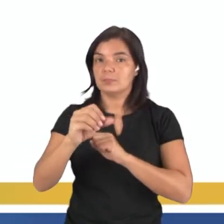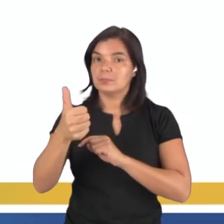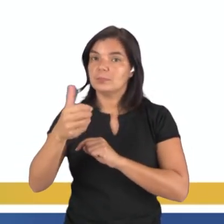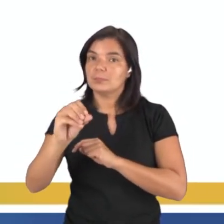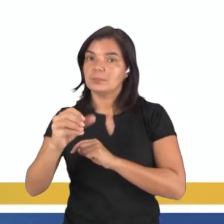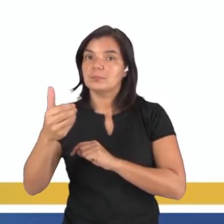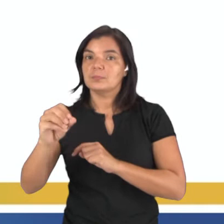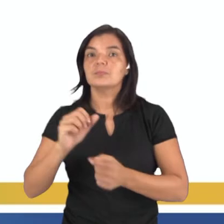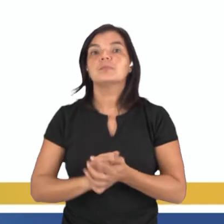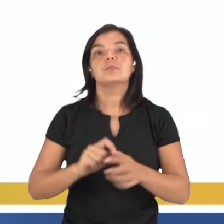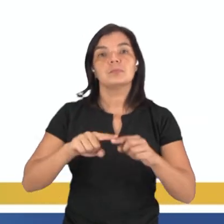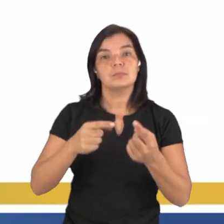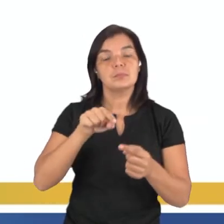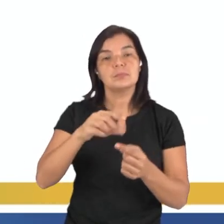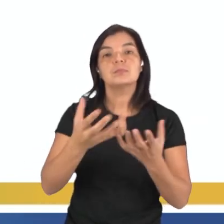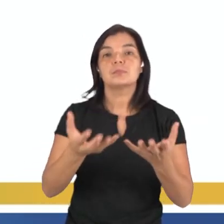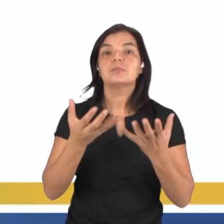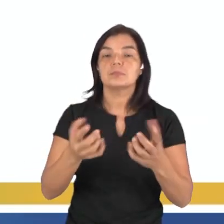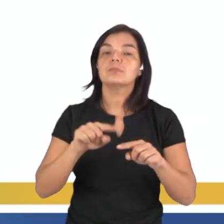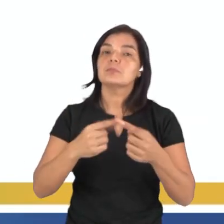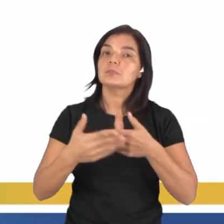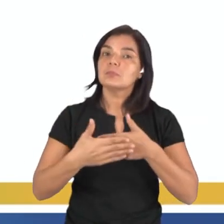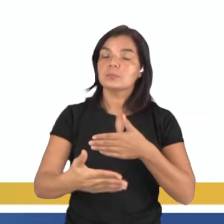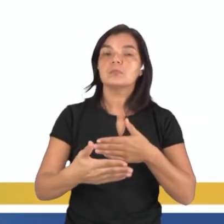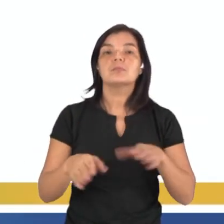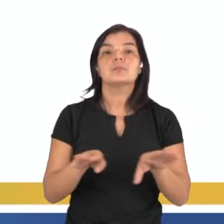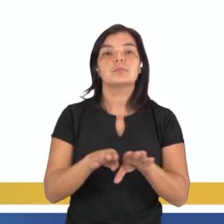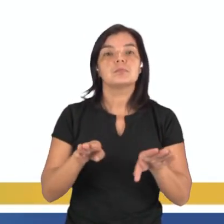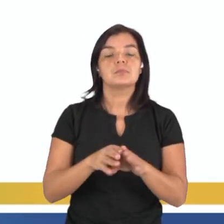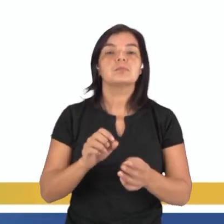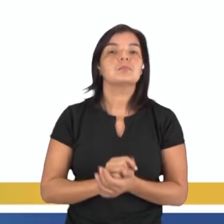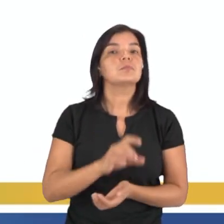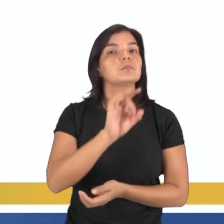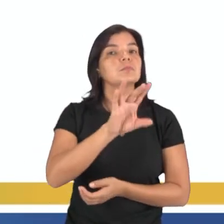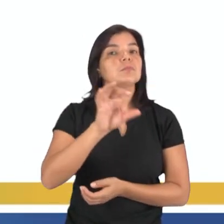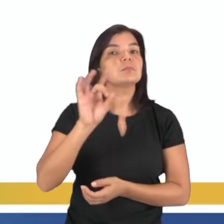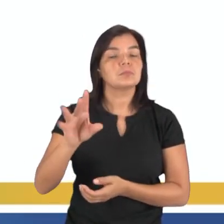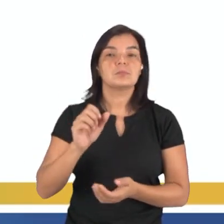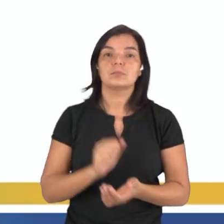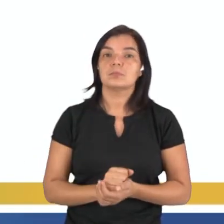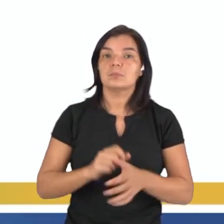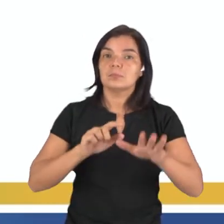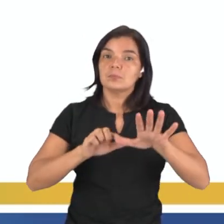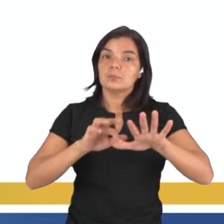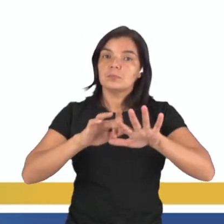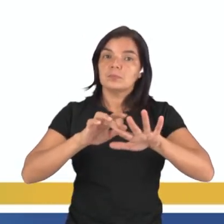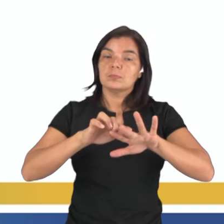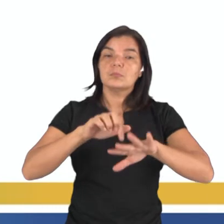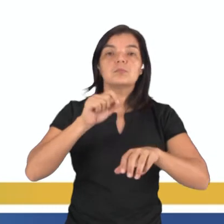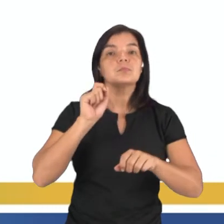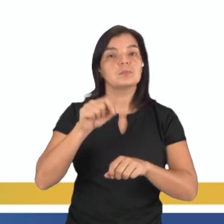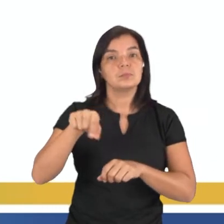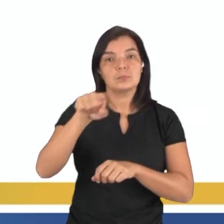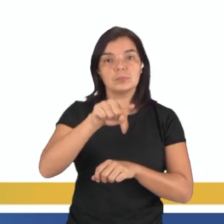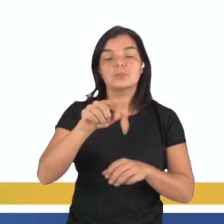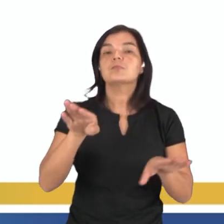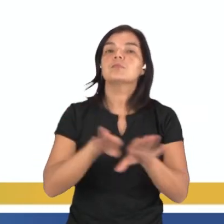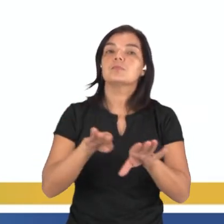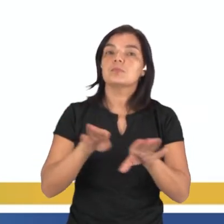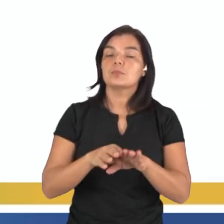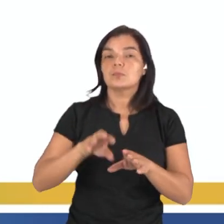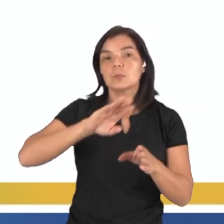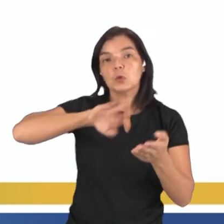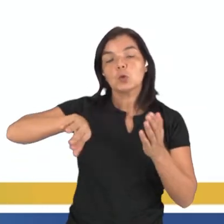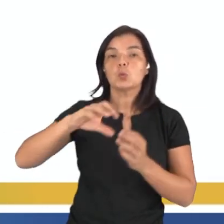em 10. Mas se você quiser, pode fazer esse procedimento. Cada degrau que você for subindo, você vai cortando